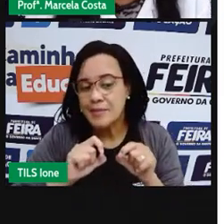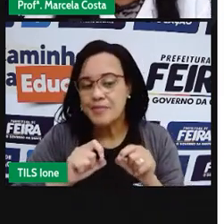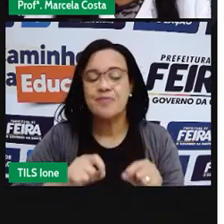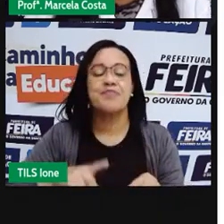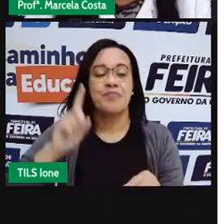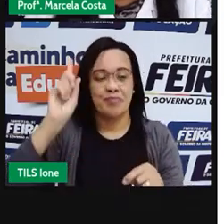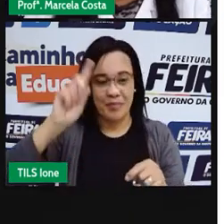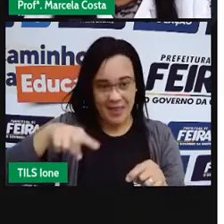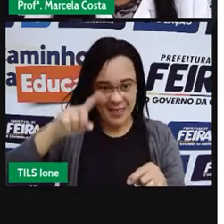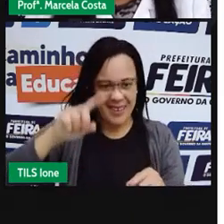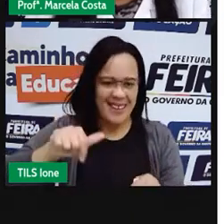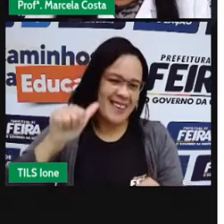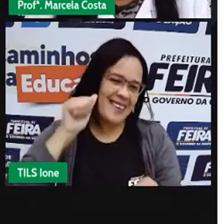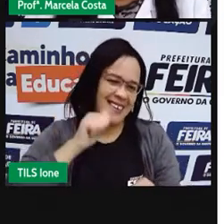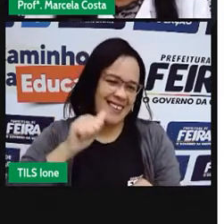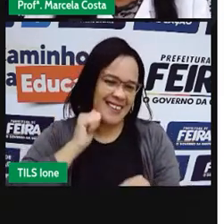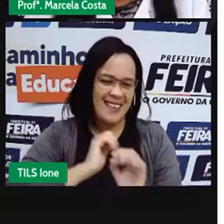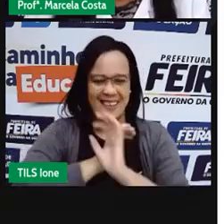Branca de Neve.